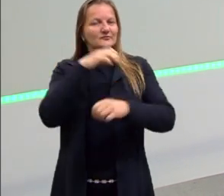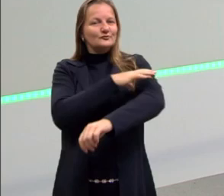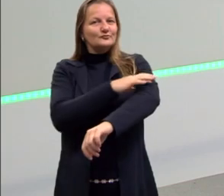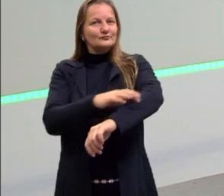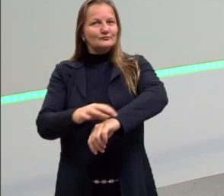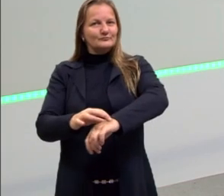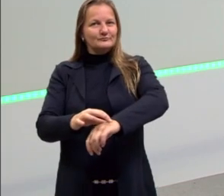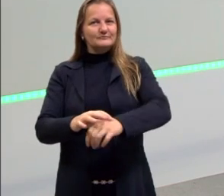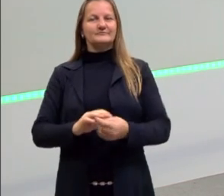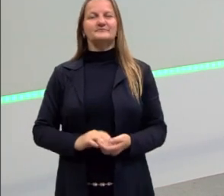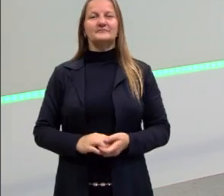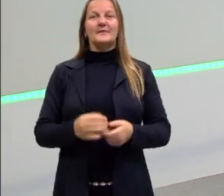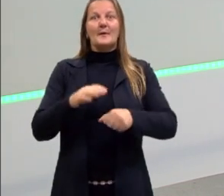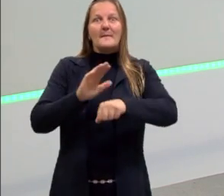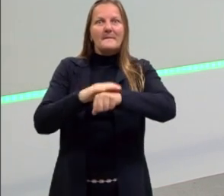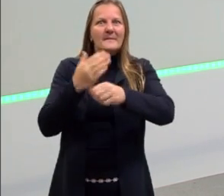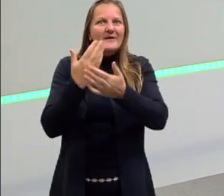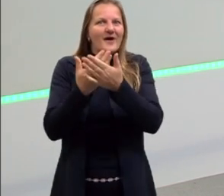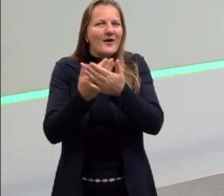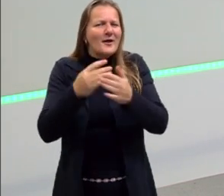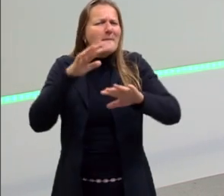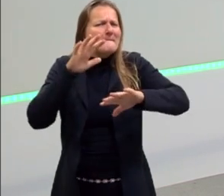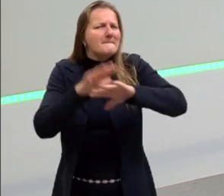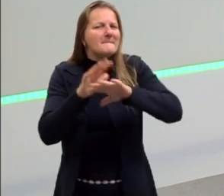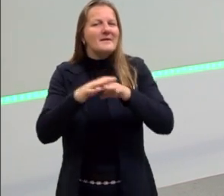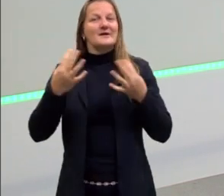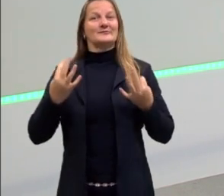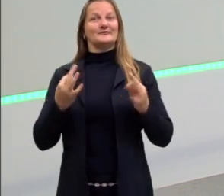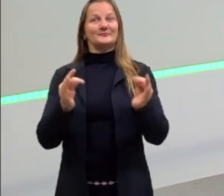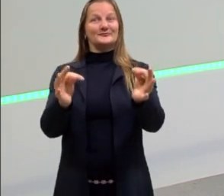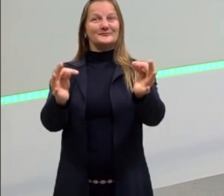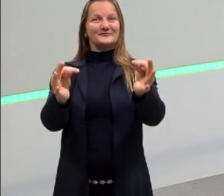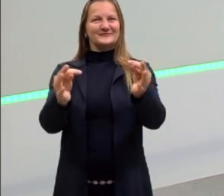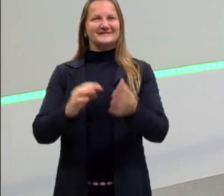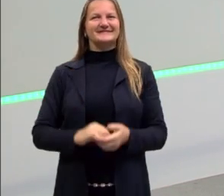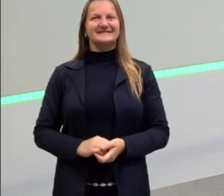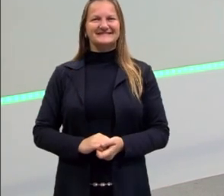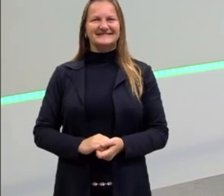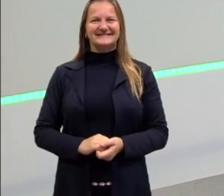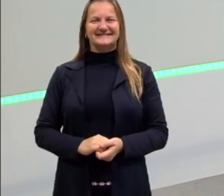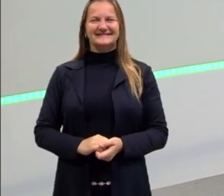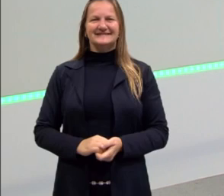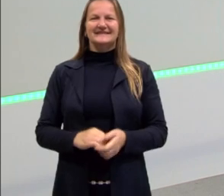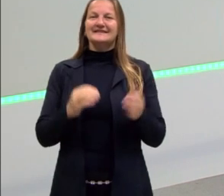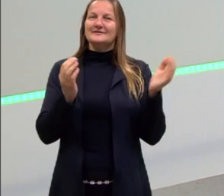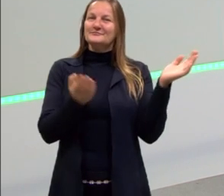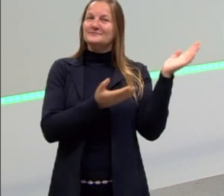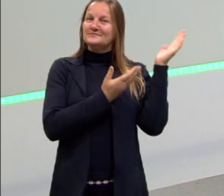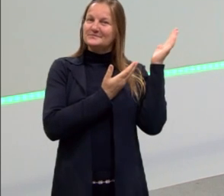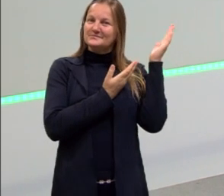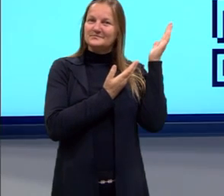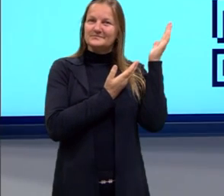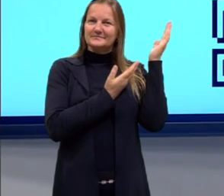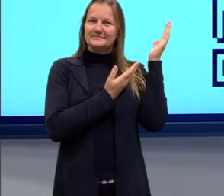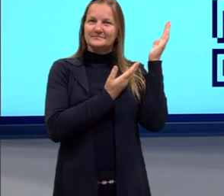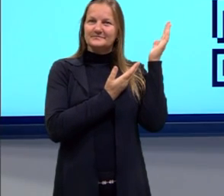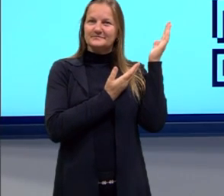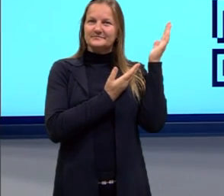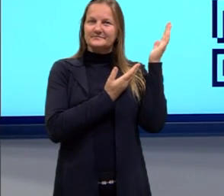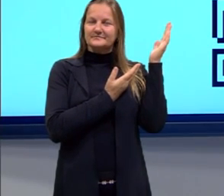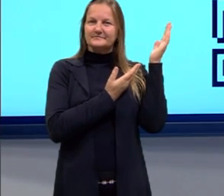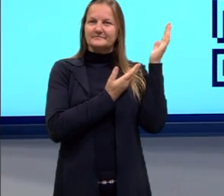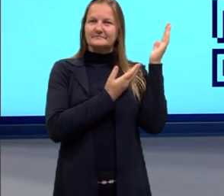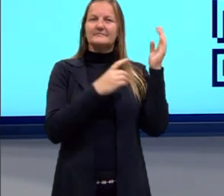estamos aqui então para mais uma aula de matemática e suas Tecnologias aqui eu deixo para vocês